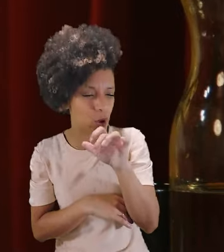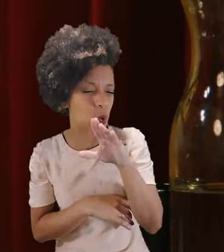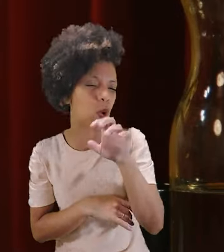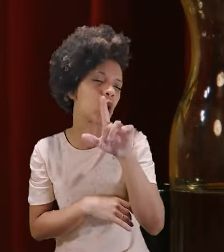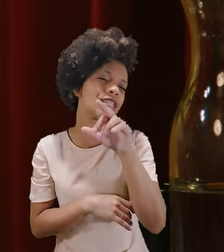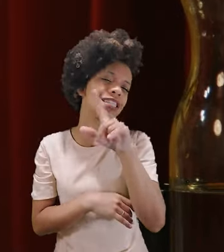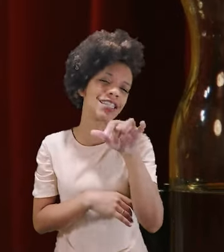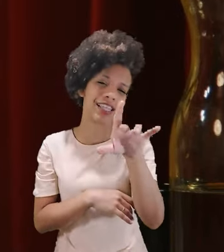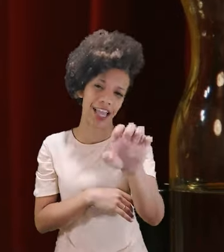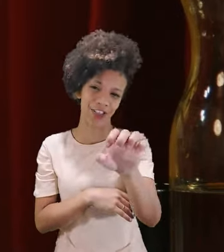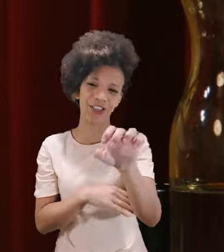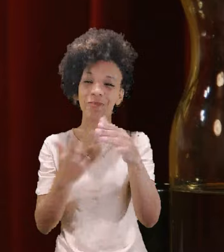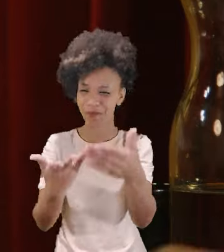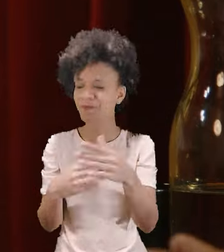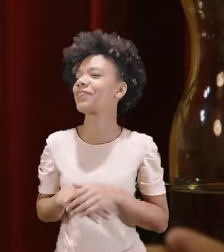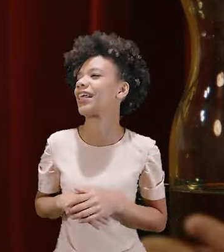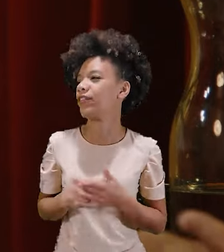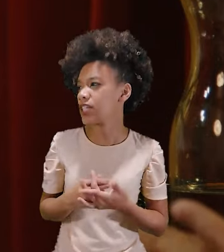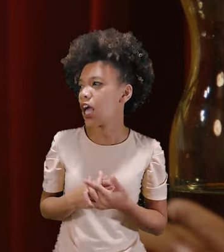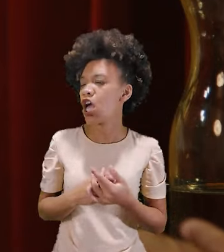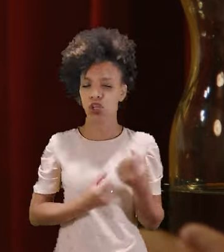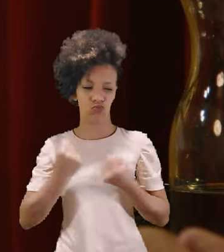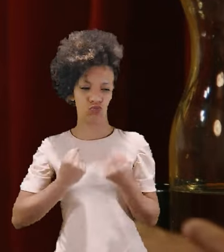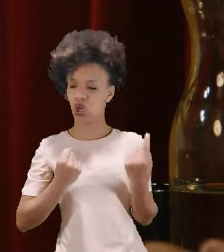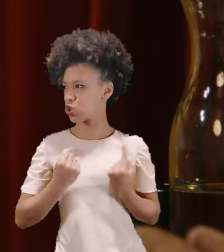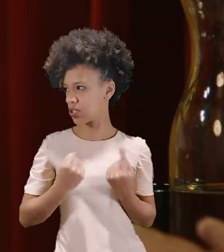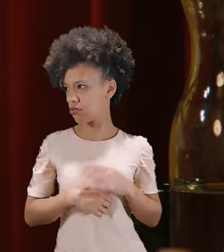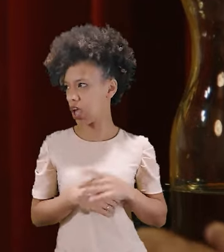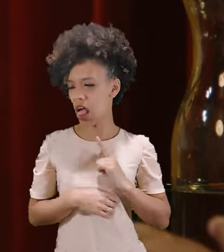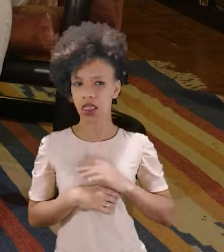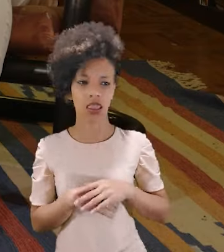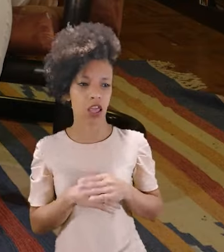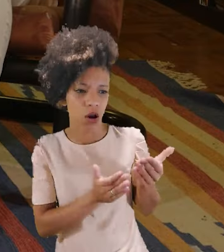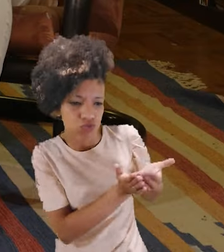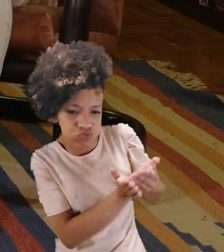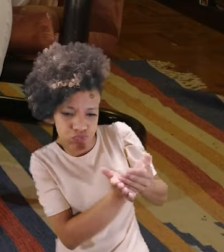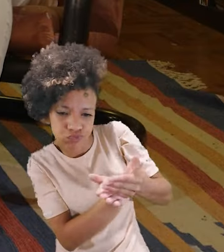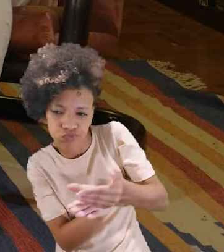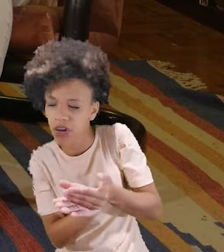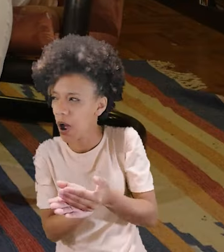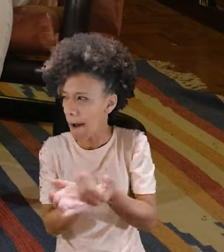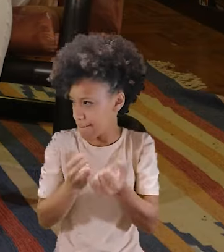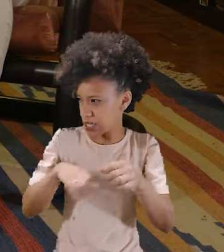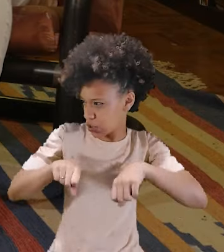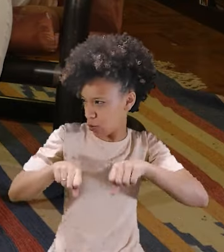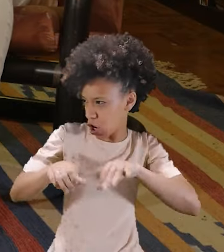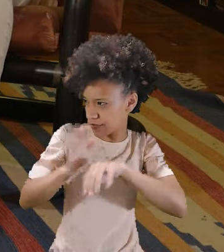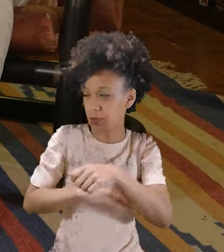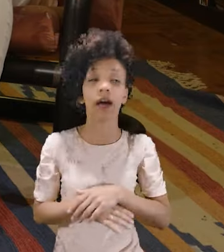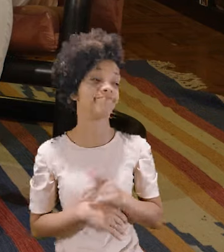de você dirigir sozinho tem uma coisa do tipo a moto que vai te roubar